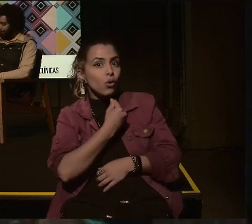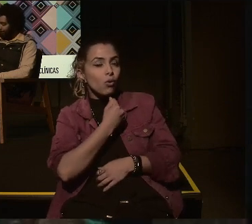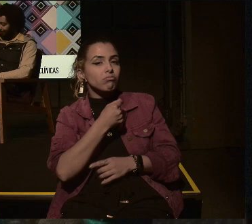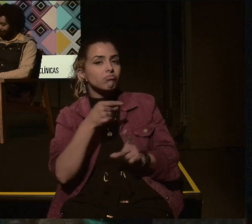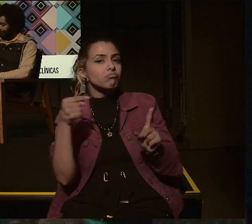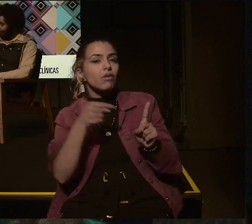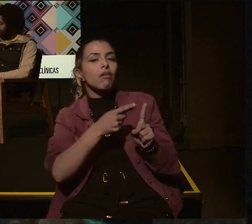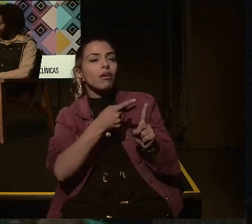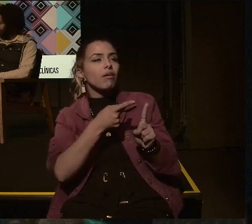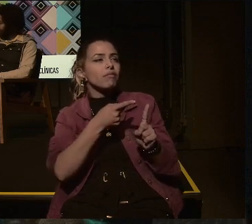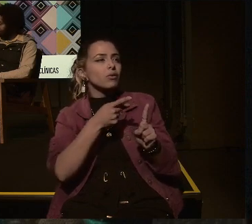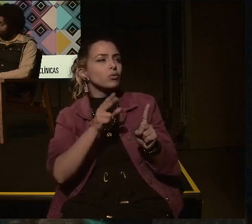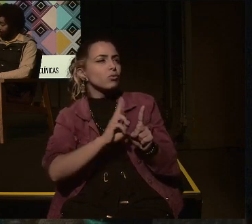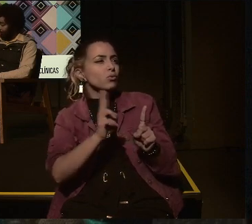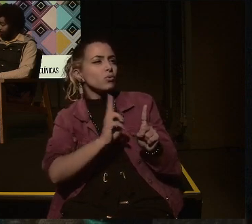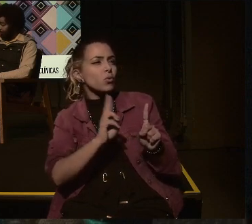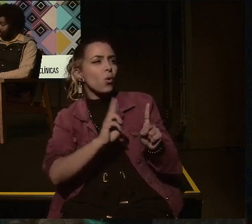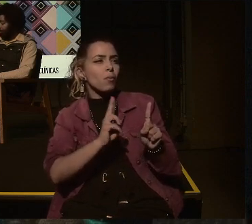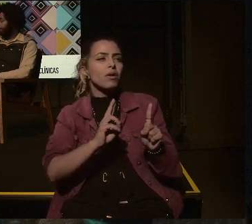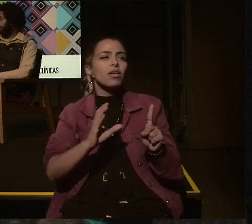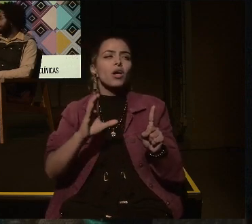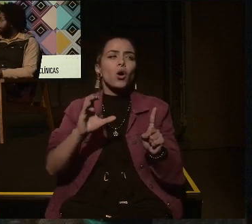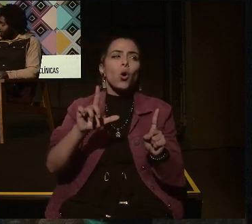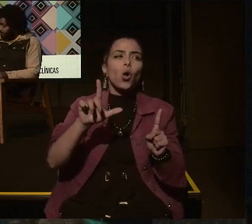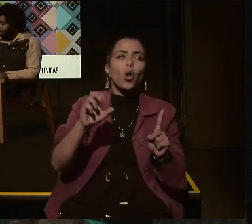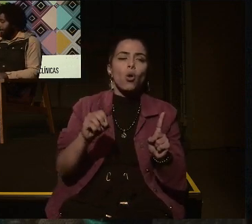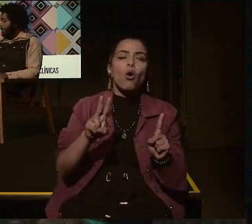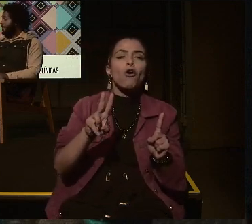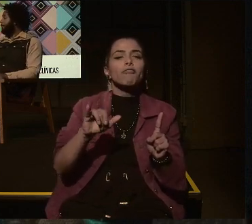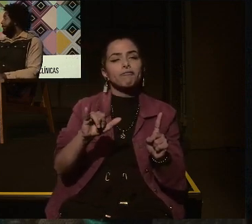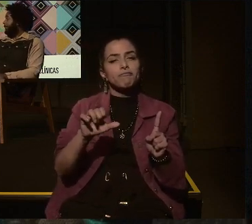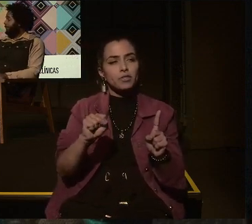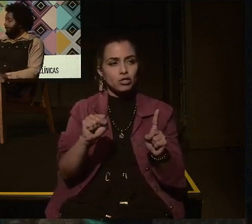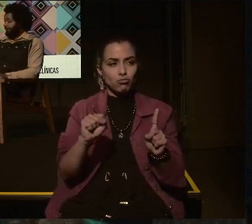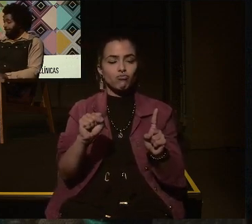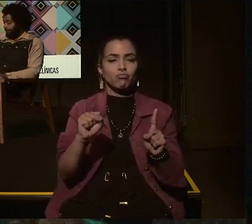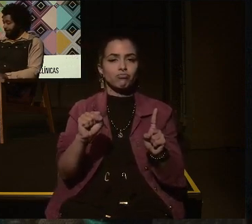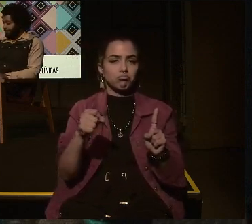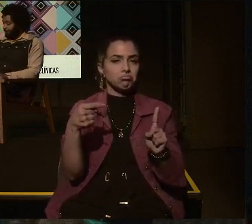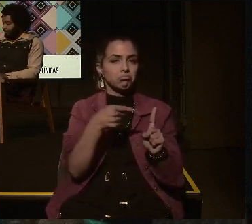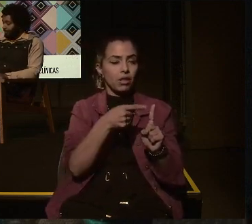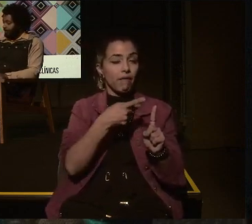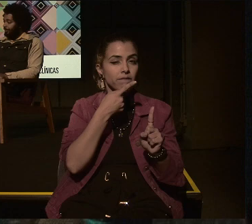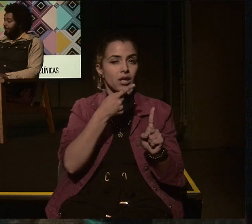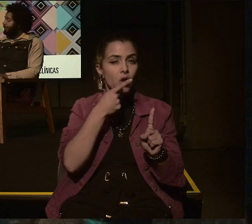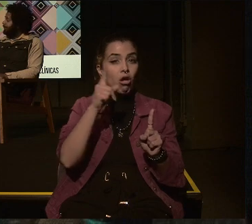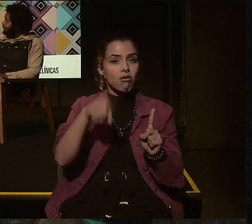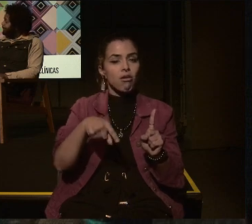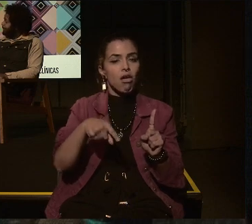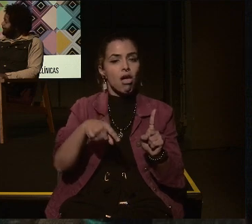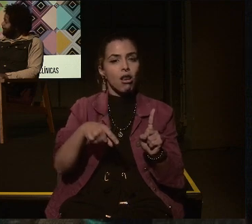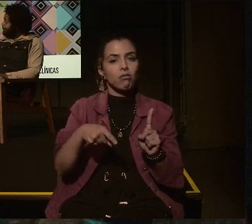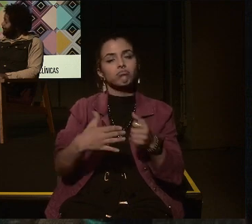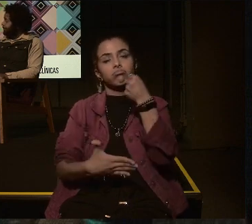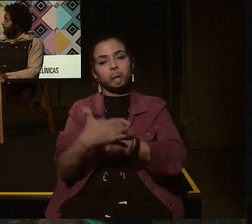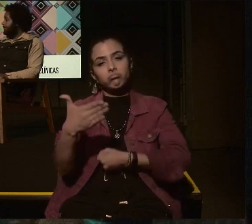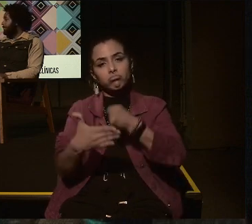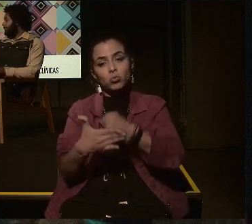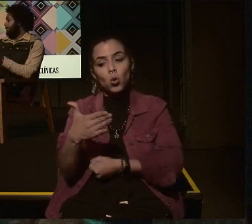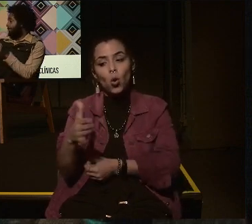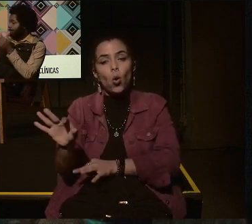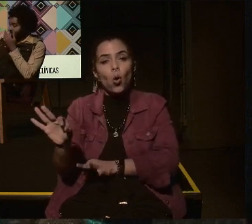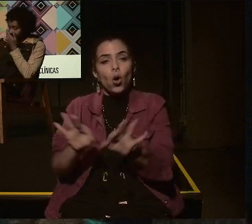que eram táticas, estratégias de questionamento, de luta libertária e de organização de luta acima de